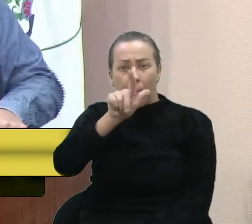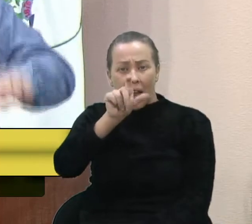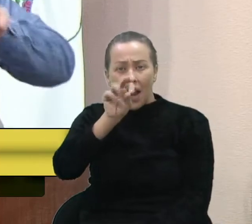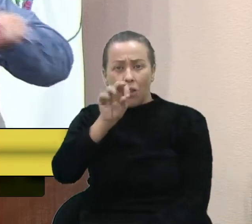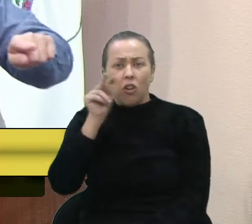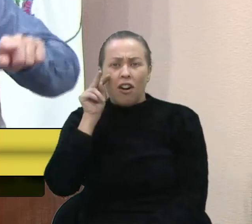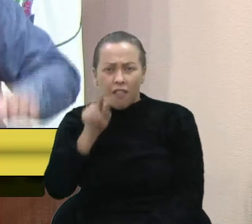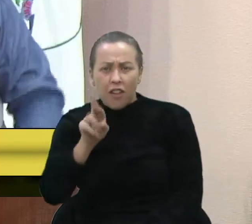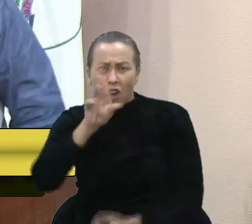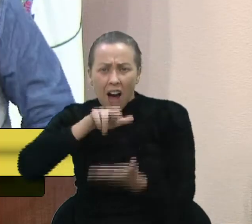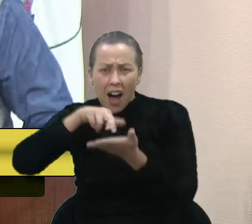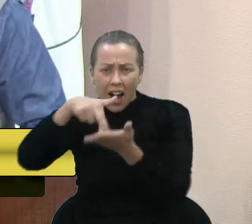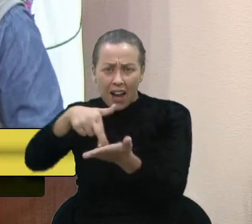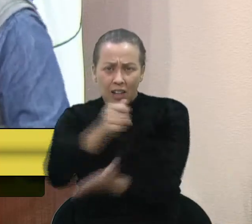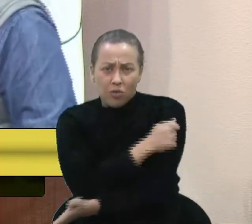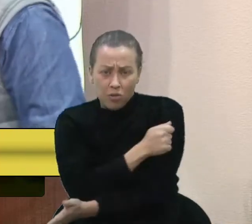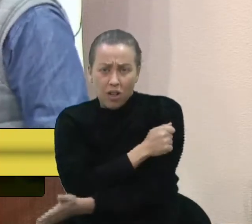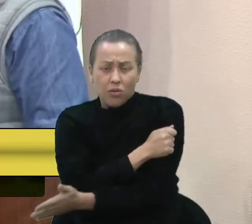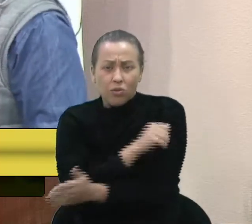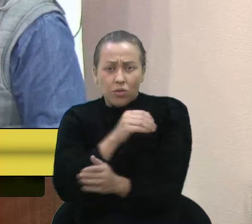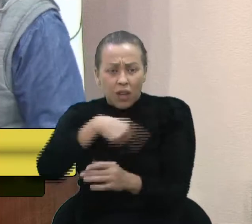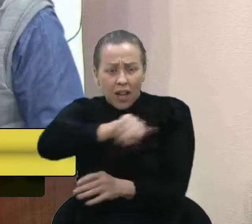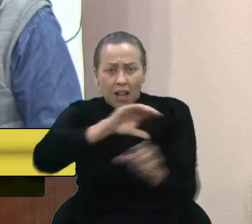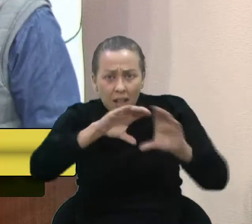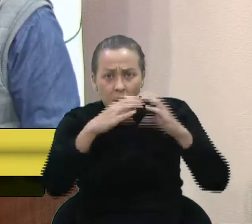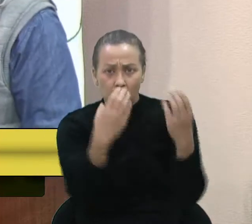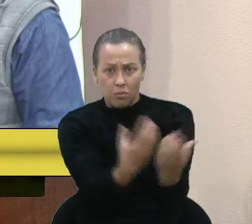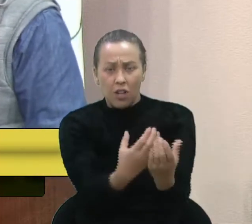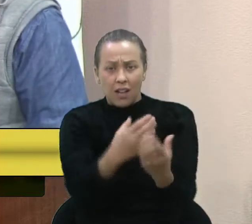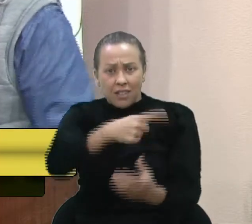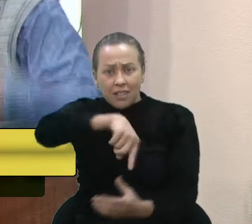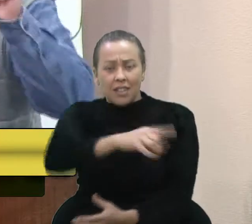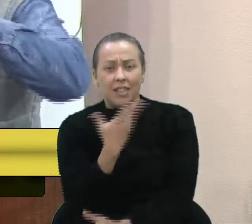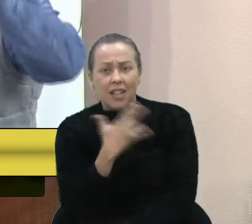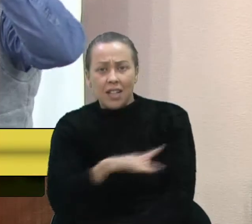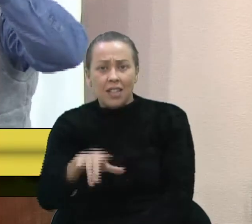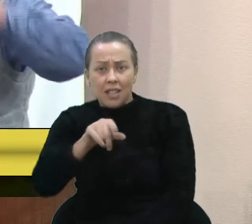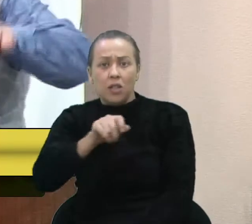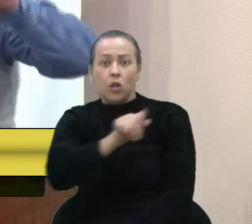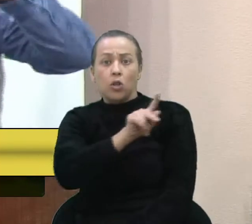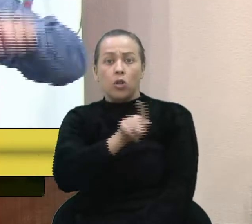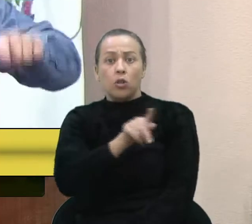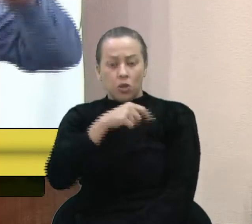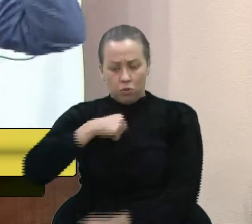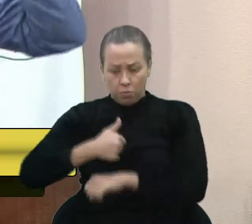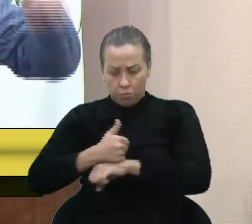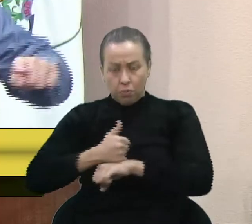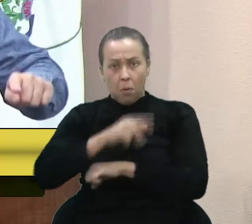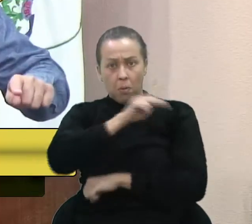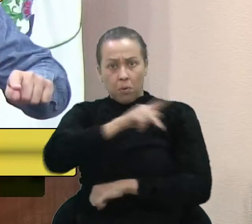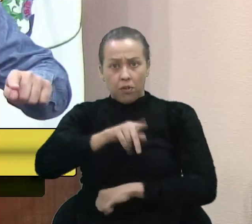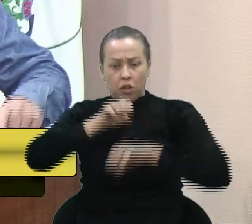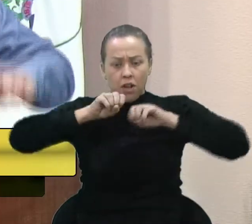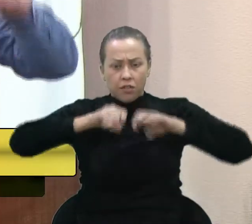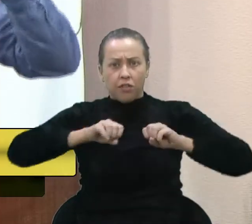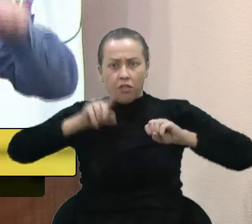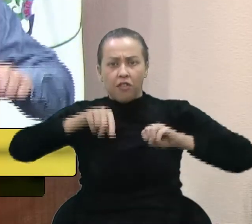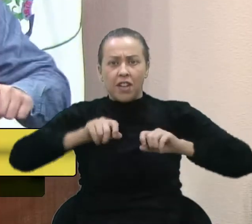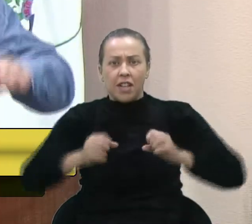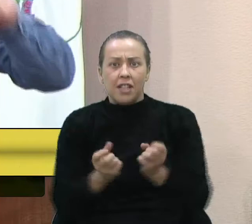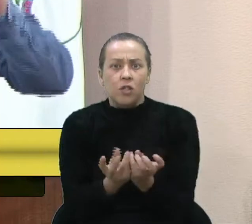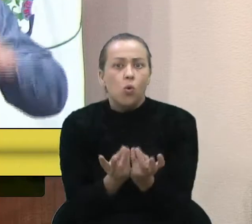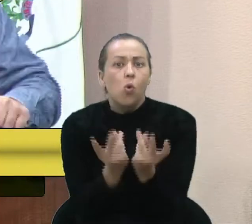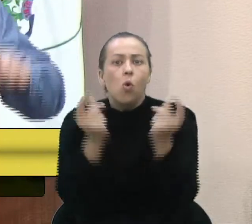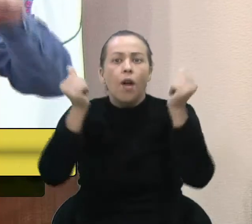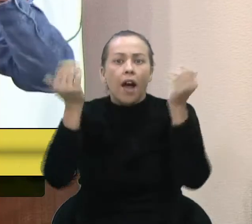alunos, daquelas comunidades escolares e os milagres que aqueles profissionais em educação fazem para